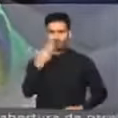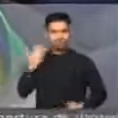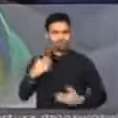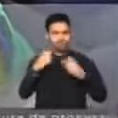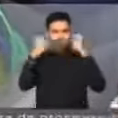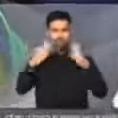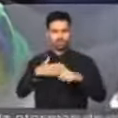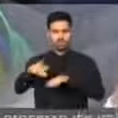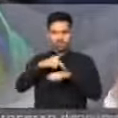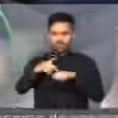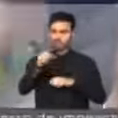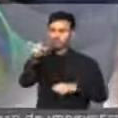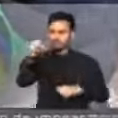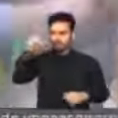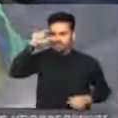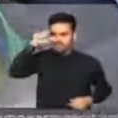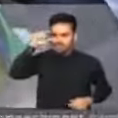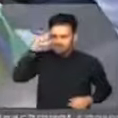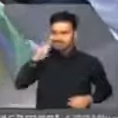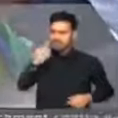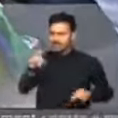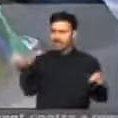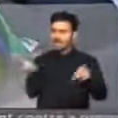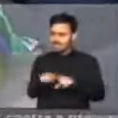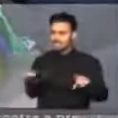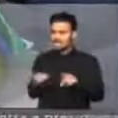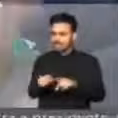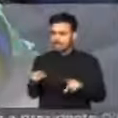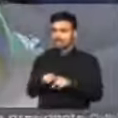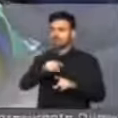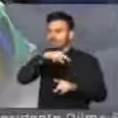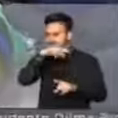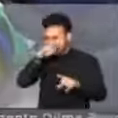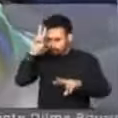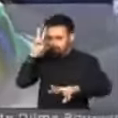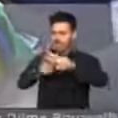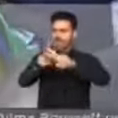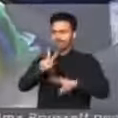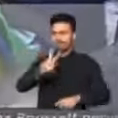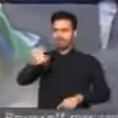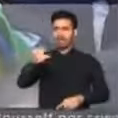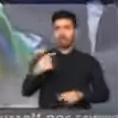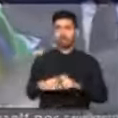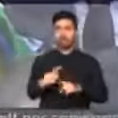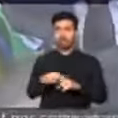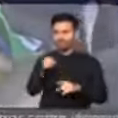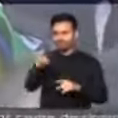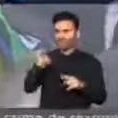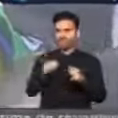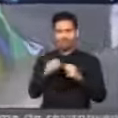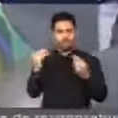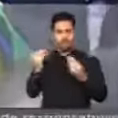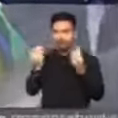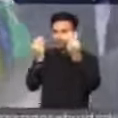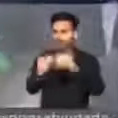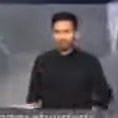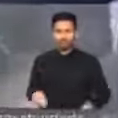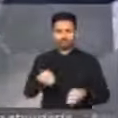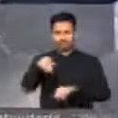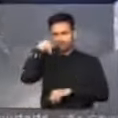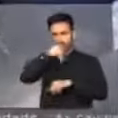Cunha, você estará pagando por isso de trás das grades, pelo mal que você faz ao Brasil e ao